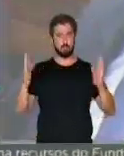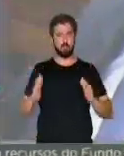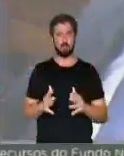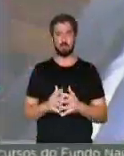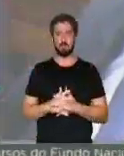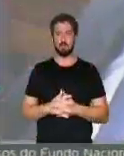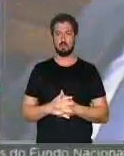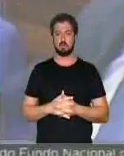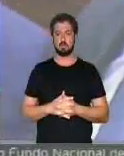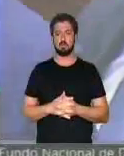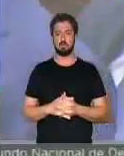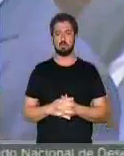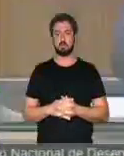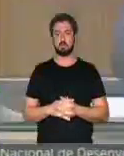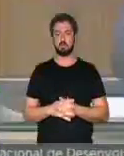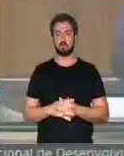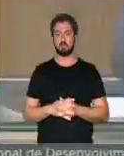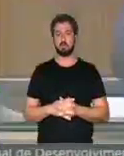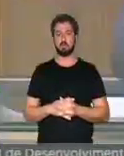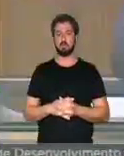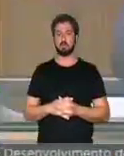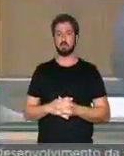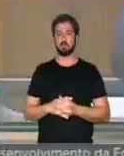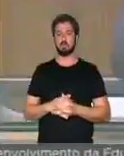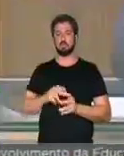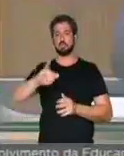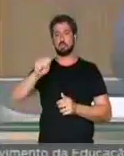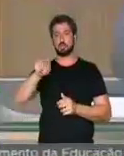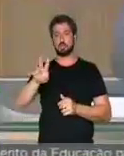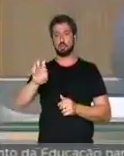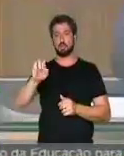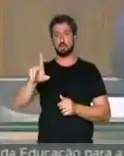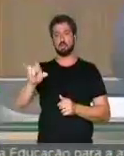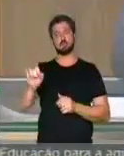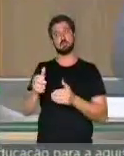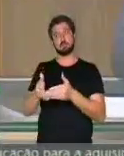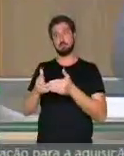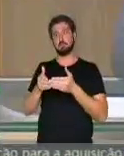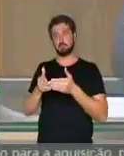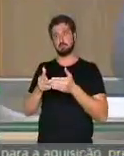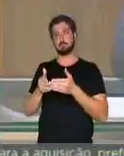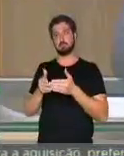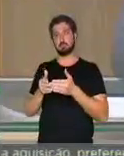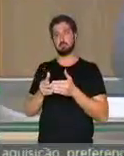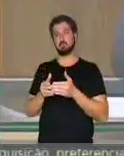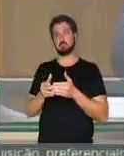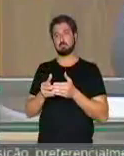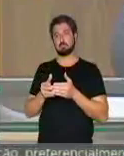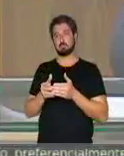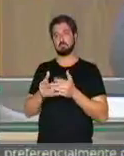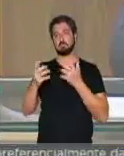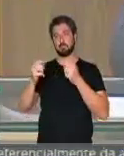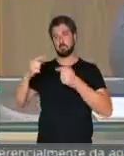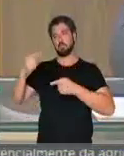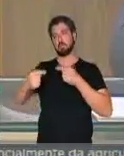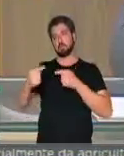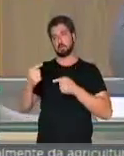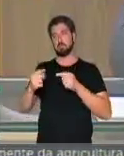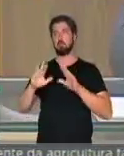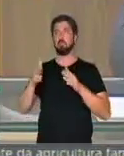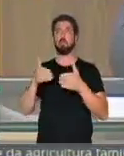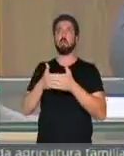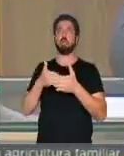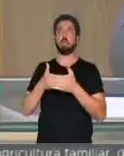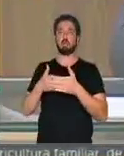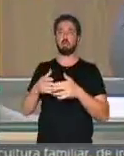as pessoas nesse país. Eu muito peço, obrigado. Como o deputado João Luiz foi citado, eu peço a ele apenas que use apenas para que a gente tenha um debate que não